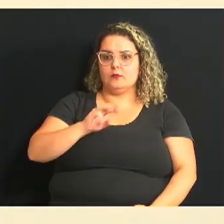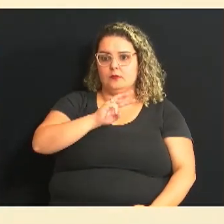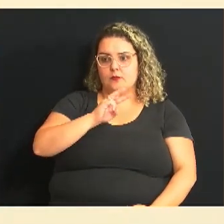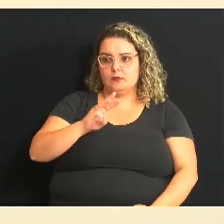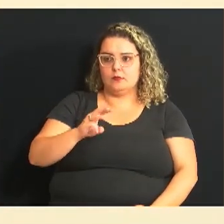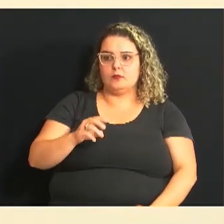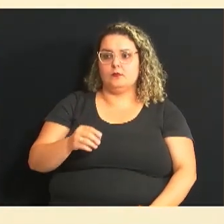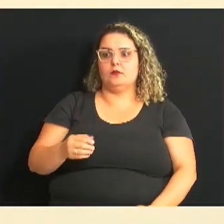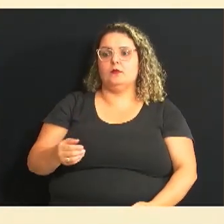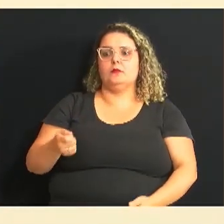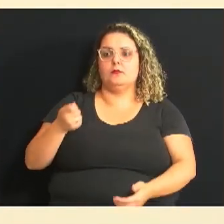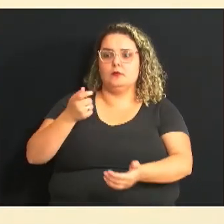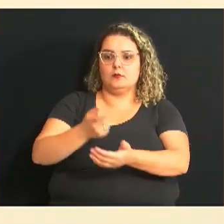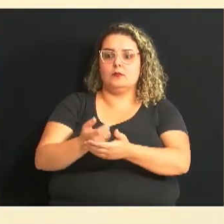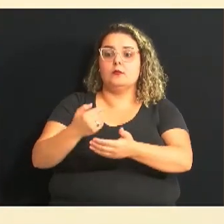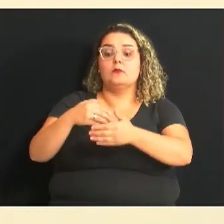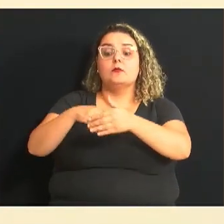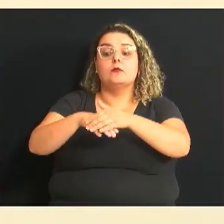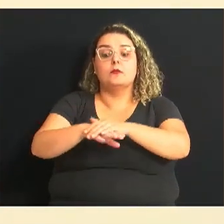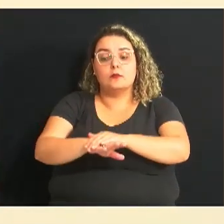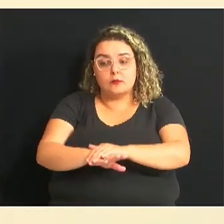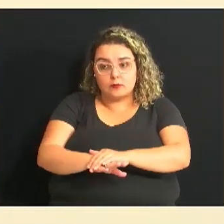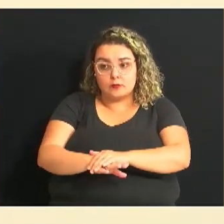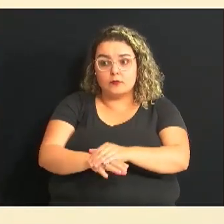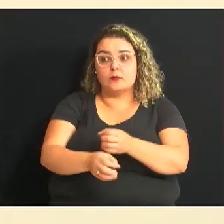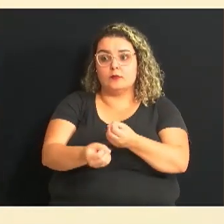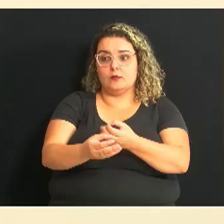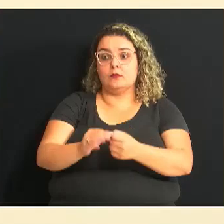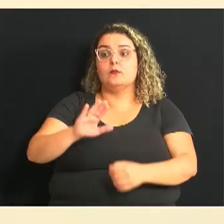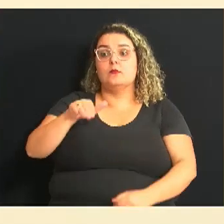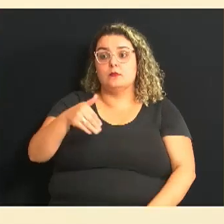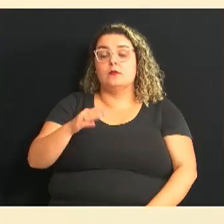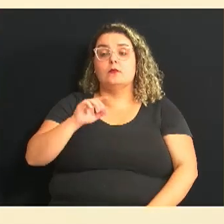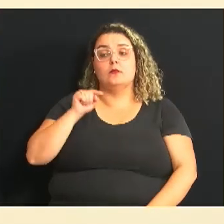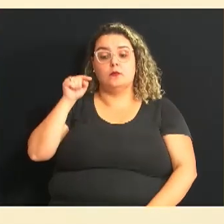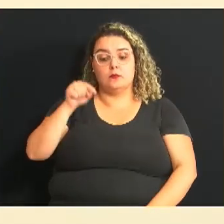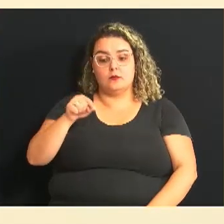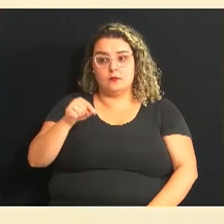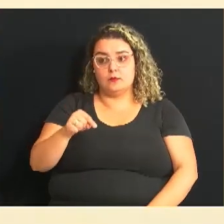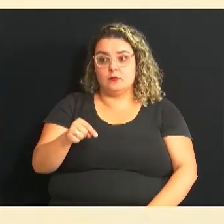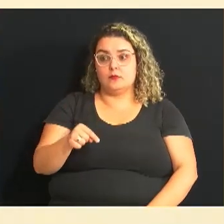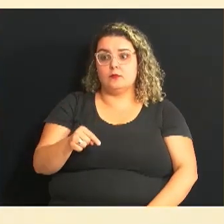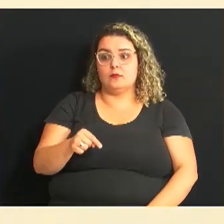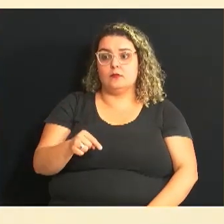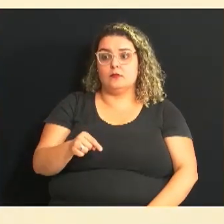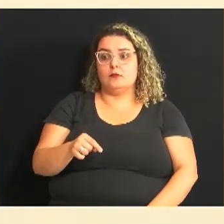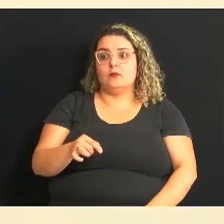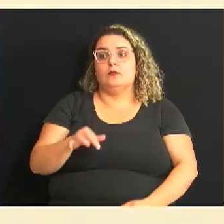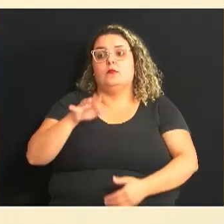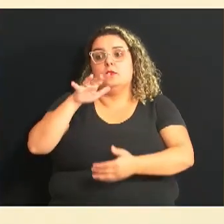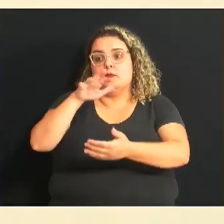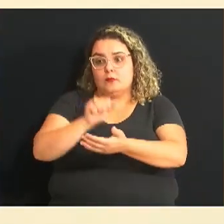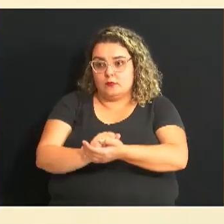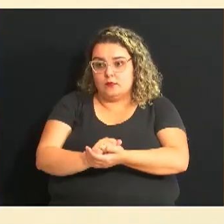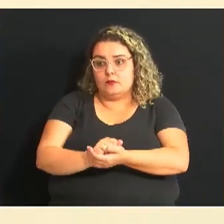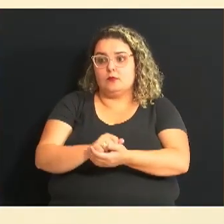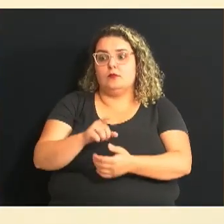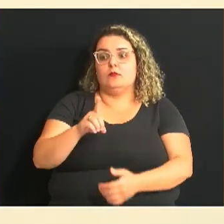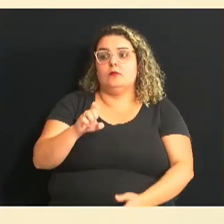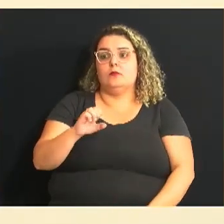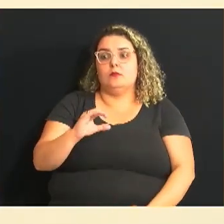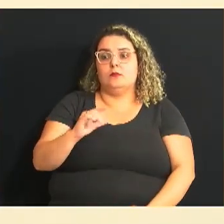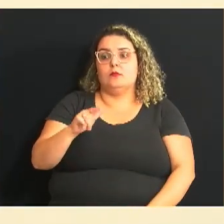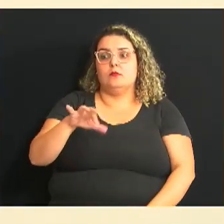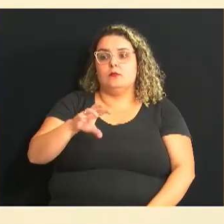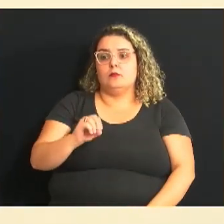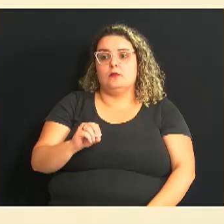recolhimento, guarda esse boleto, né, essa informação. Quando ele for preencher o programa lá da declaração, aí ele vai lançar